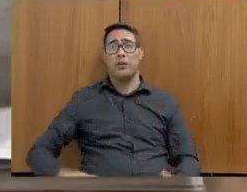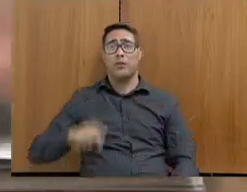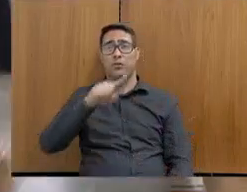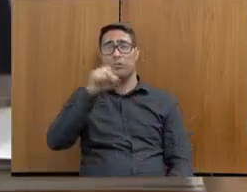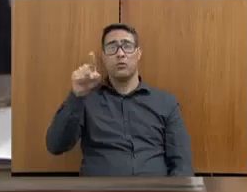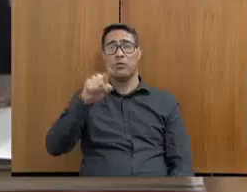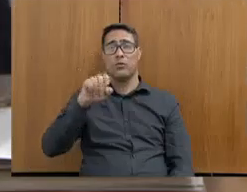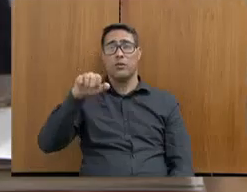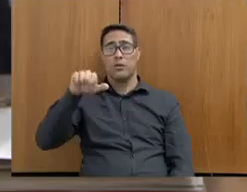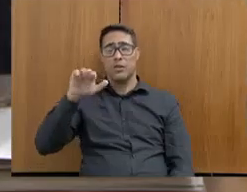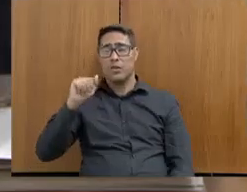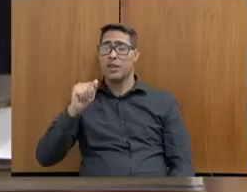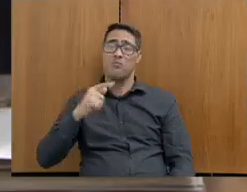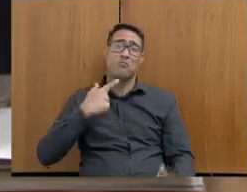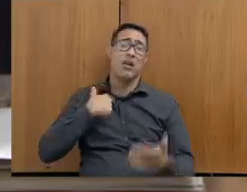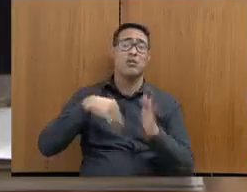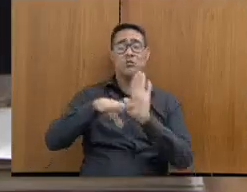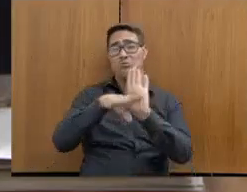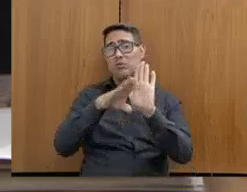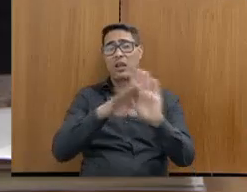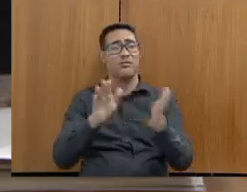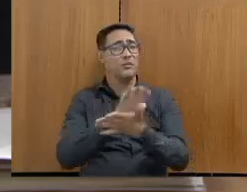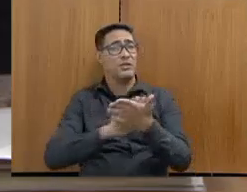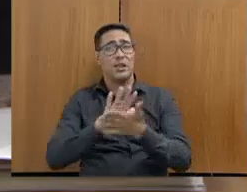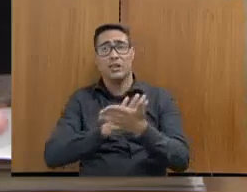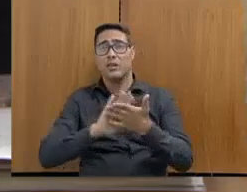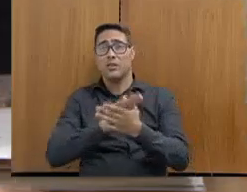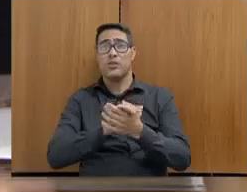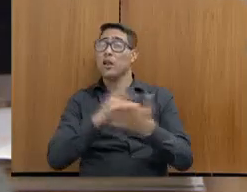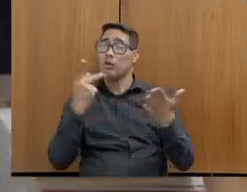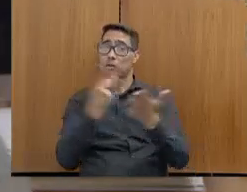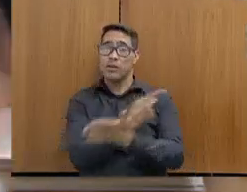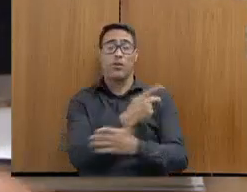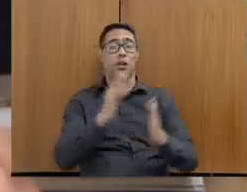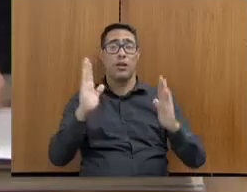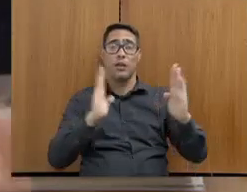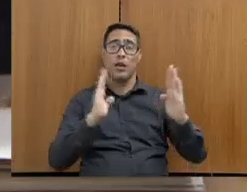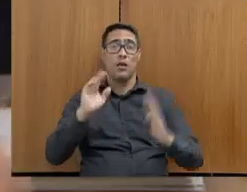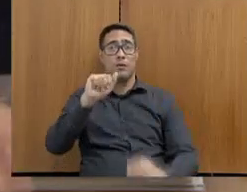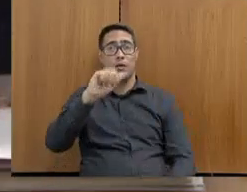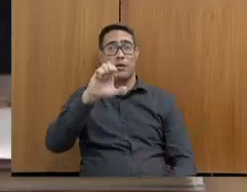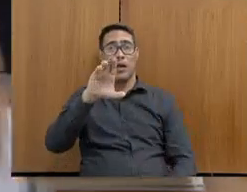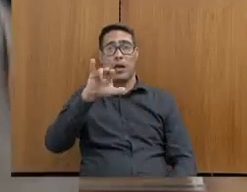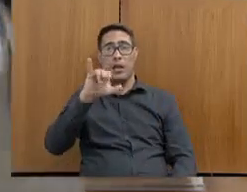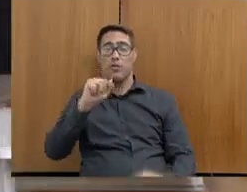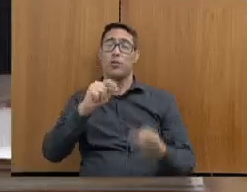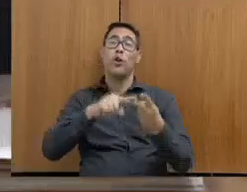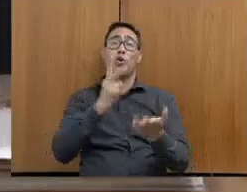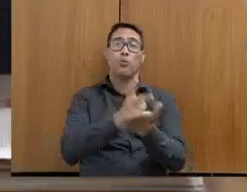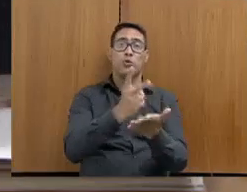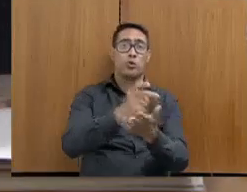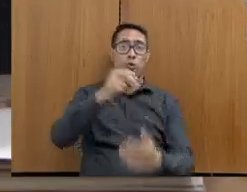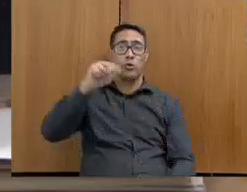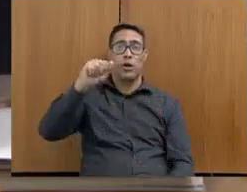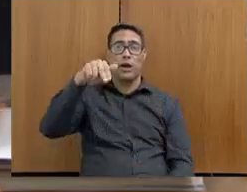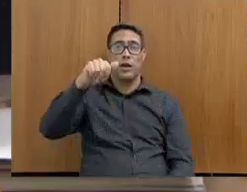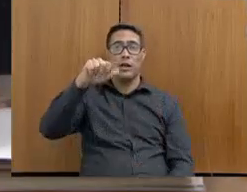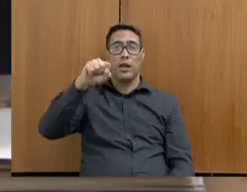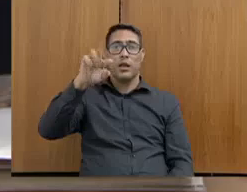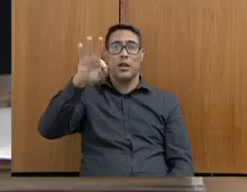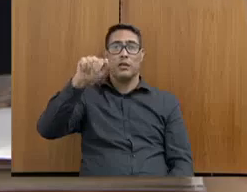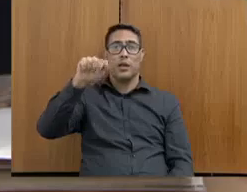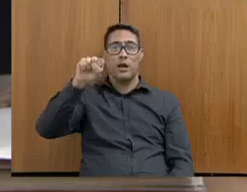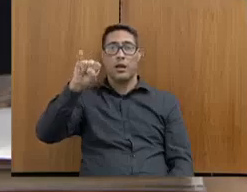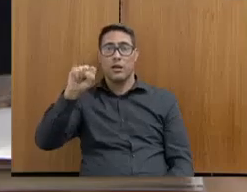não tem nada disso e outra foi feita mantido pela Anastasia mantido pelo Pimentel